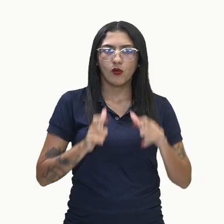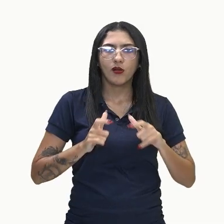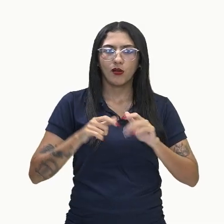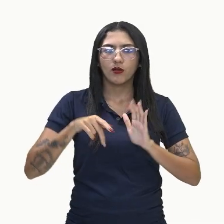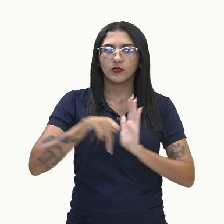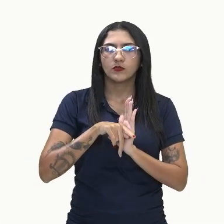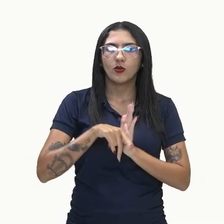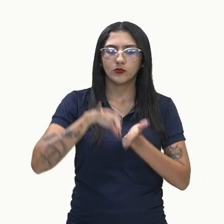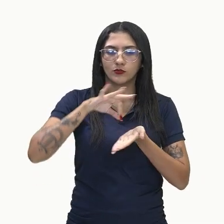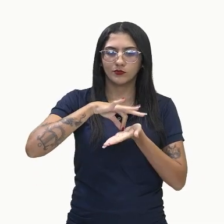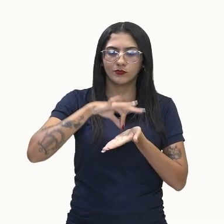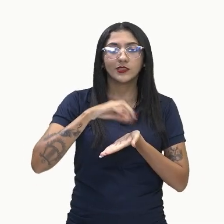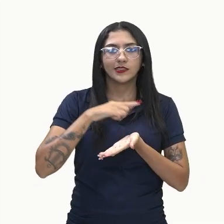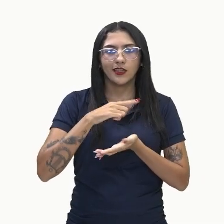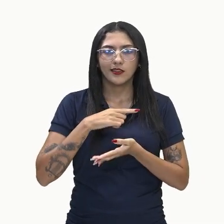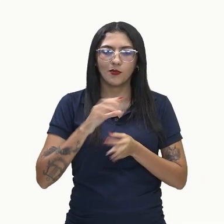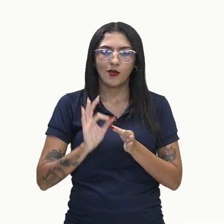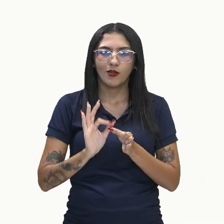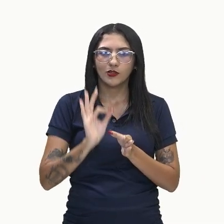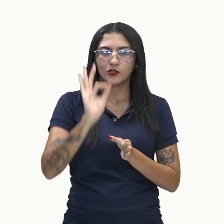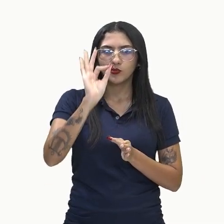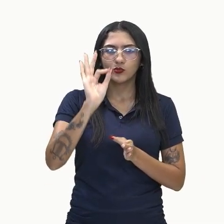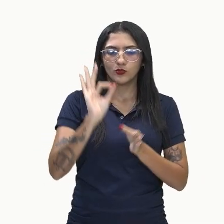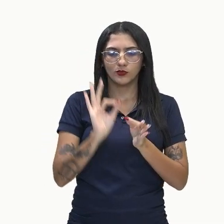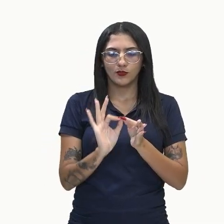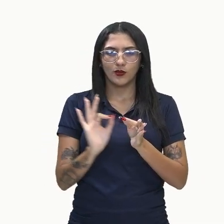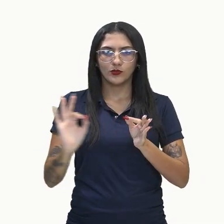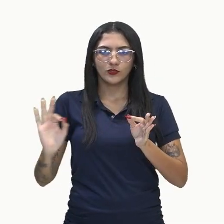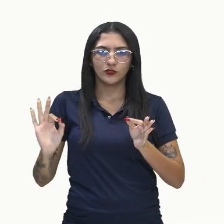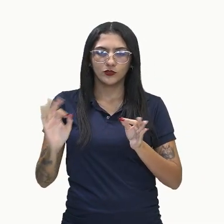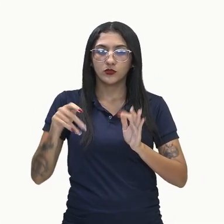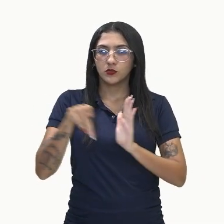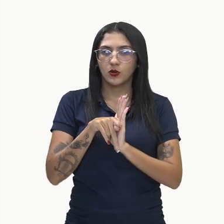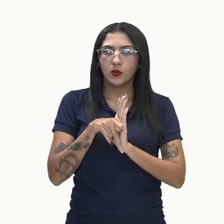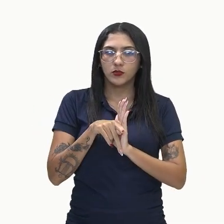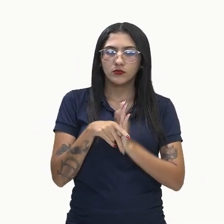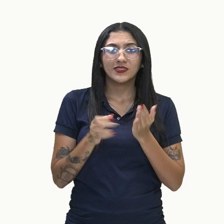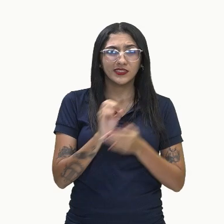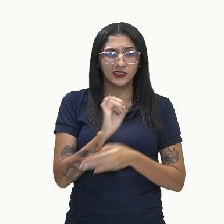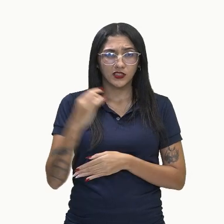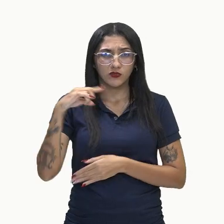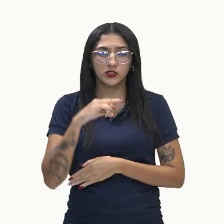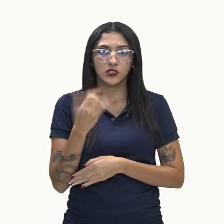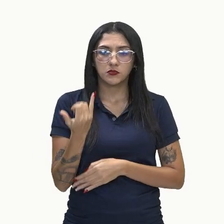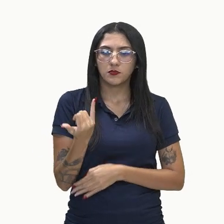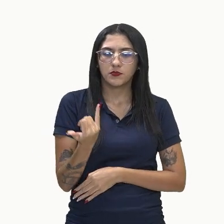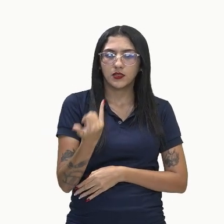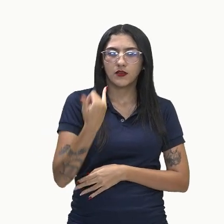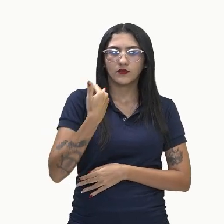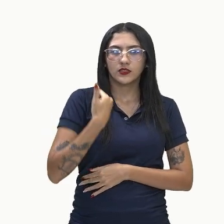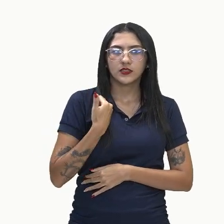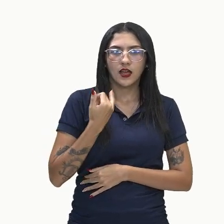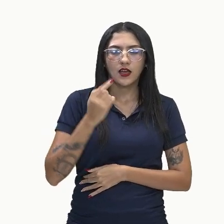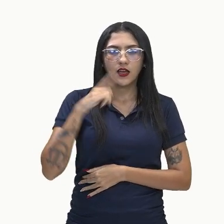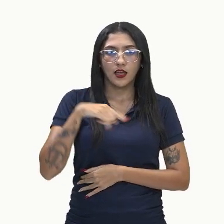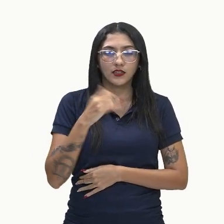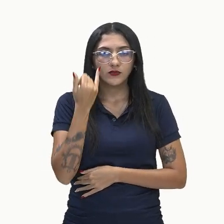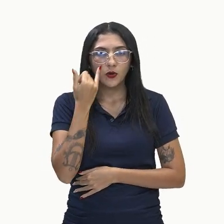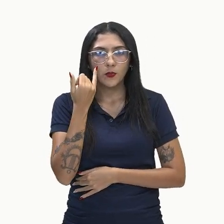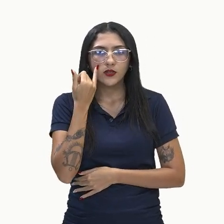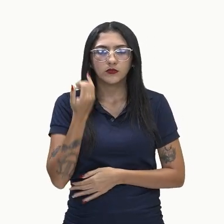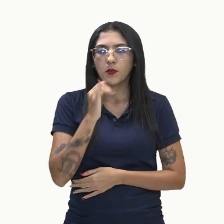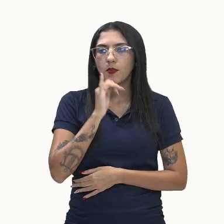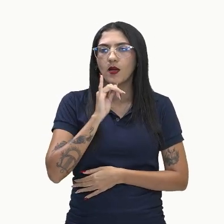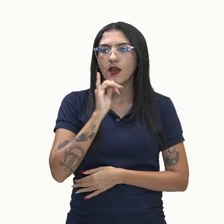você tem uma latitude, você tem uma longitude. E se você me passar essa latitude e essa longitude, seja ela ali